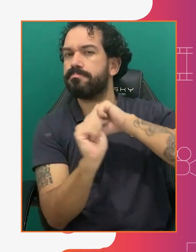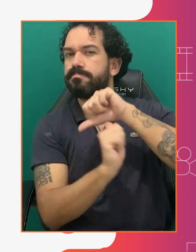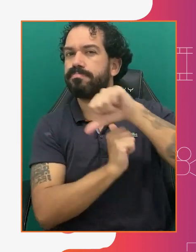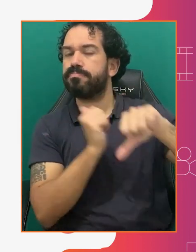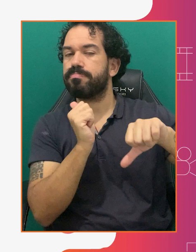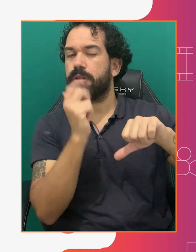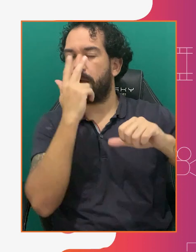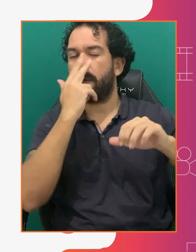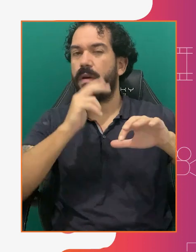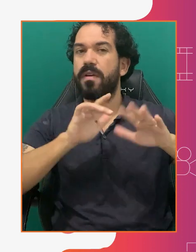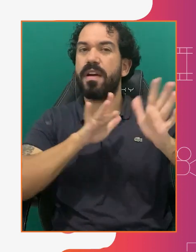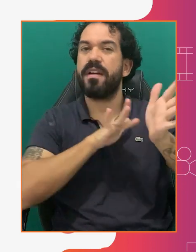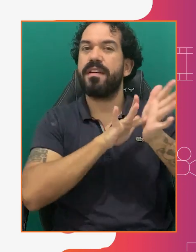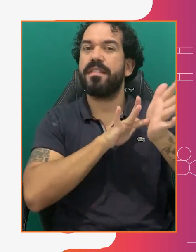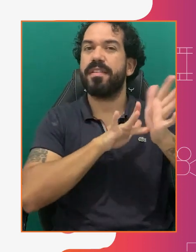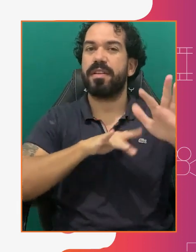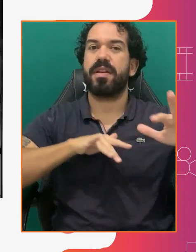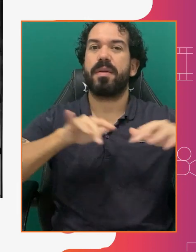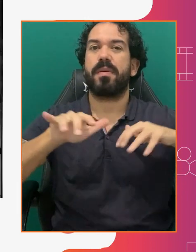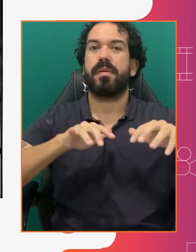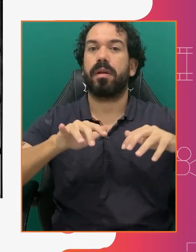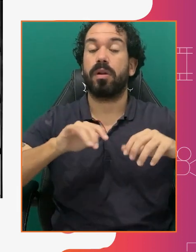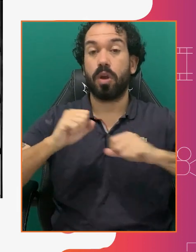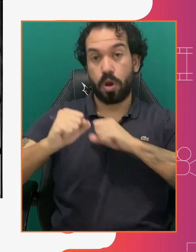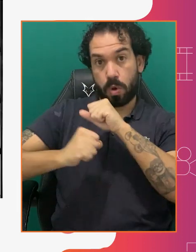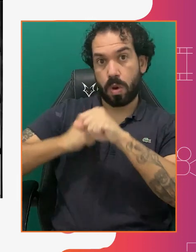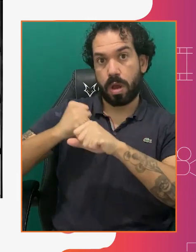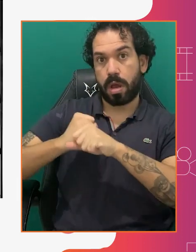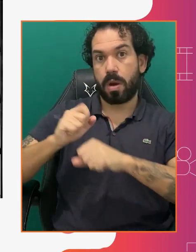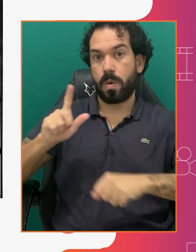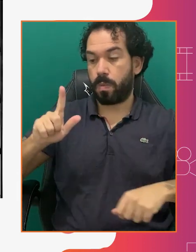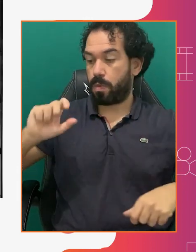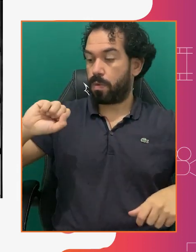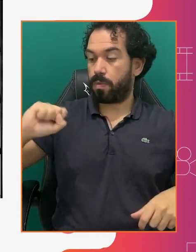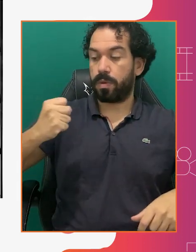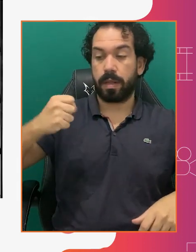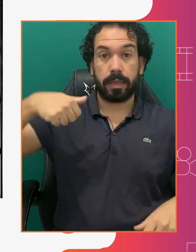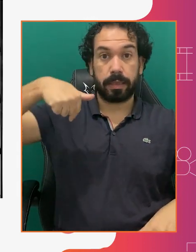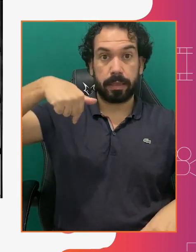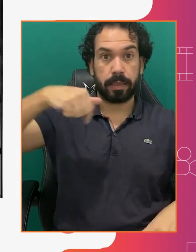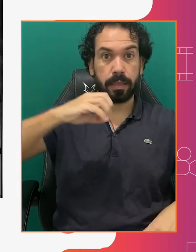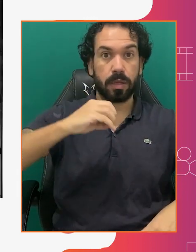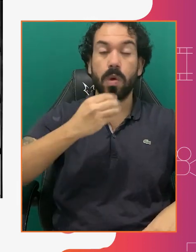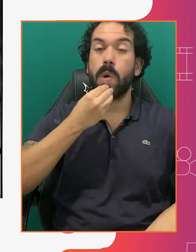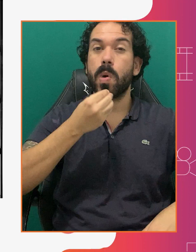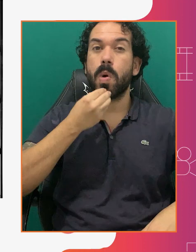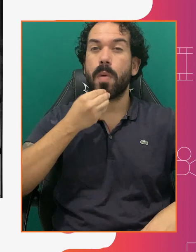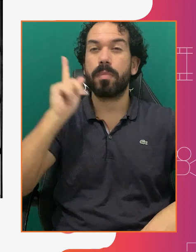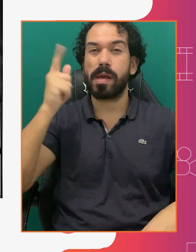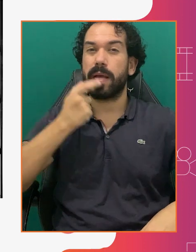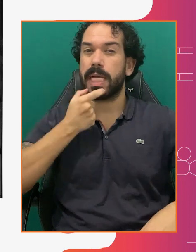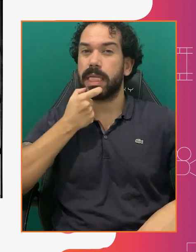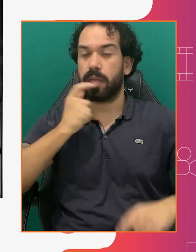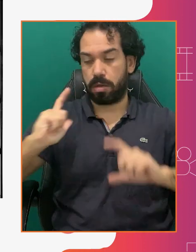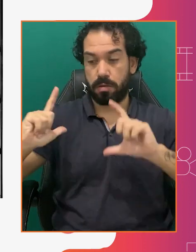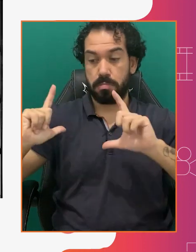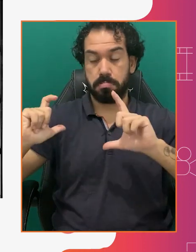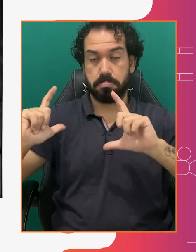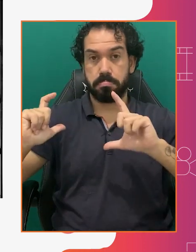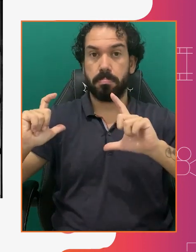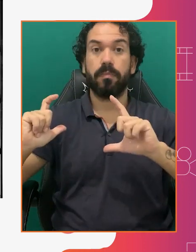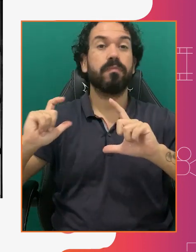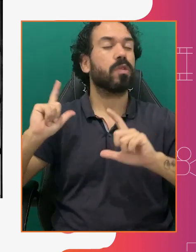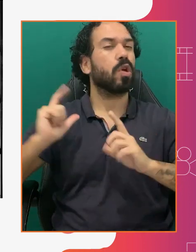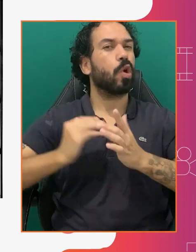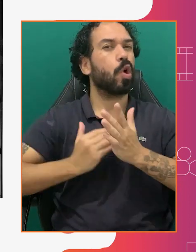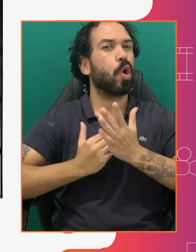alteração para simular o movimento. Em 1870, o fotógrafo inglês Edward